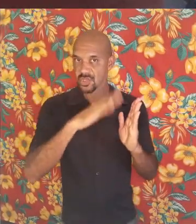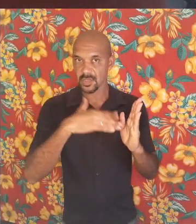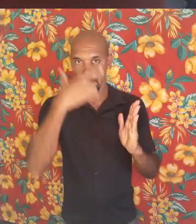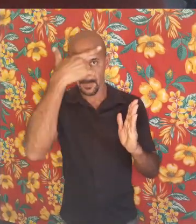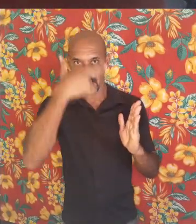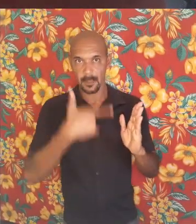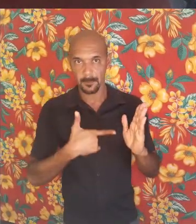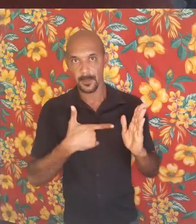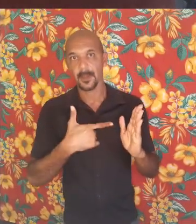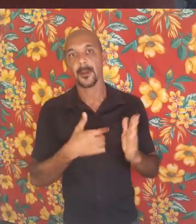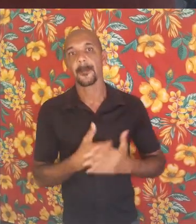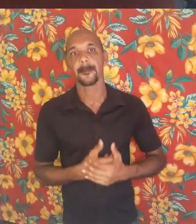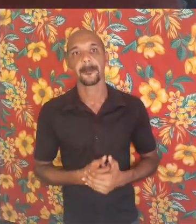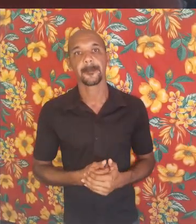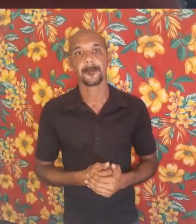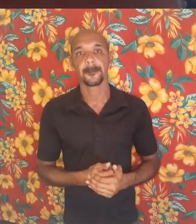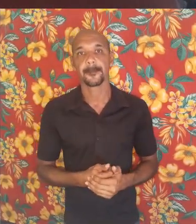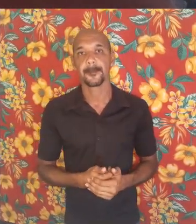e